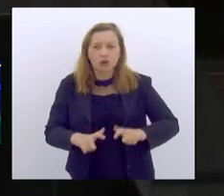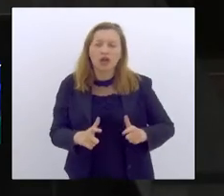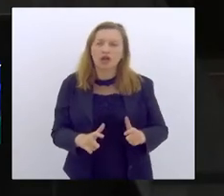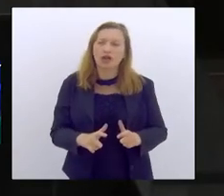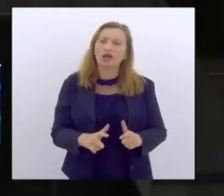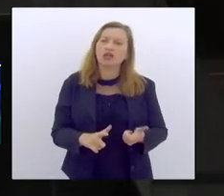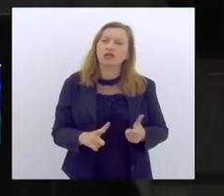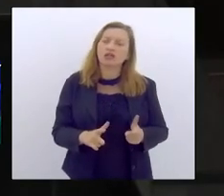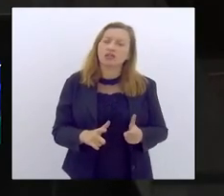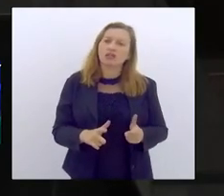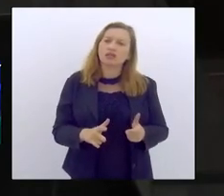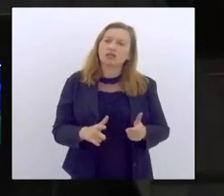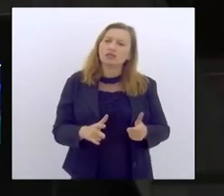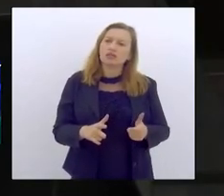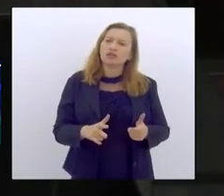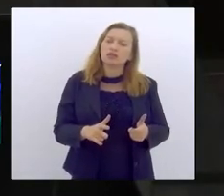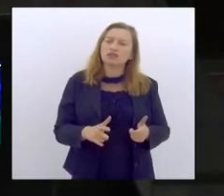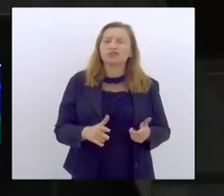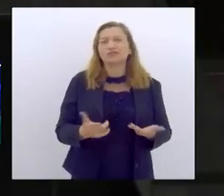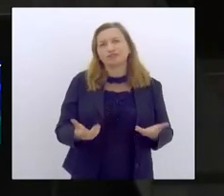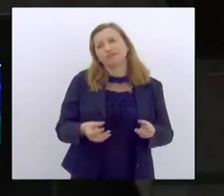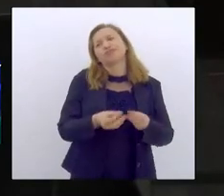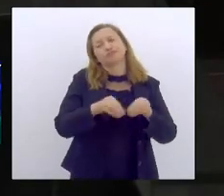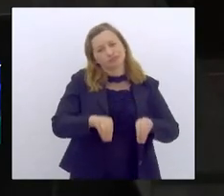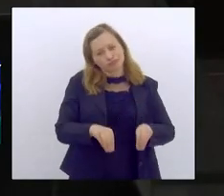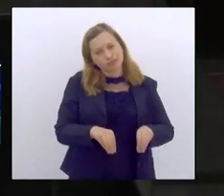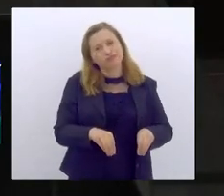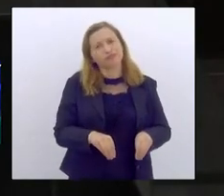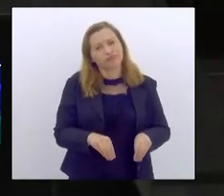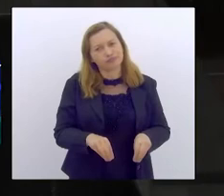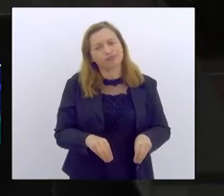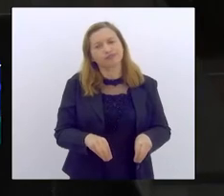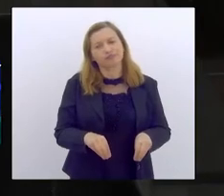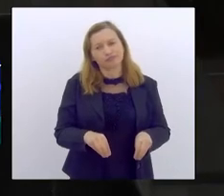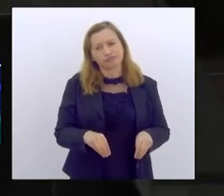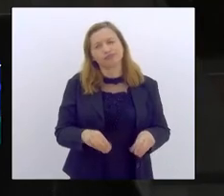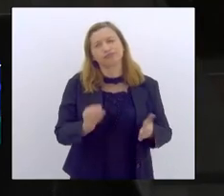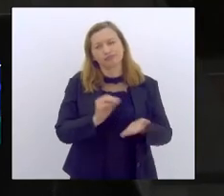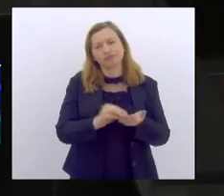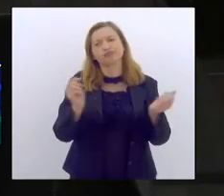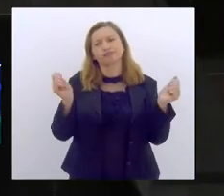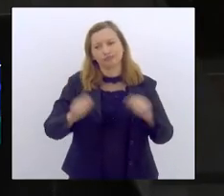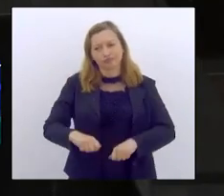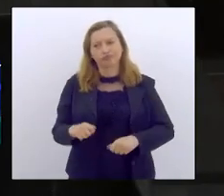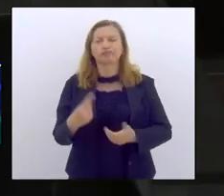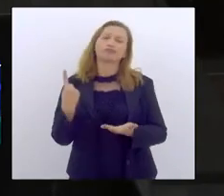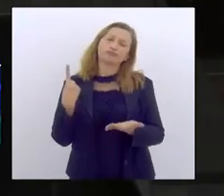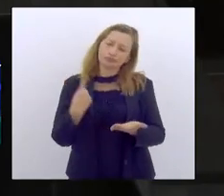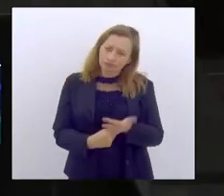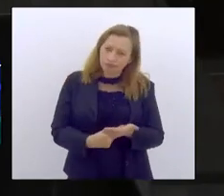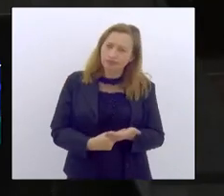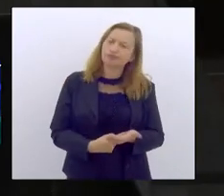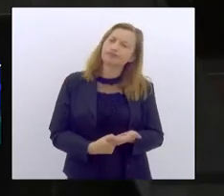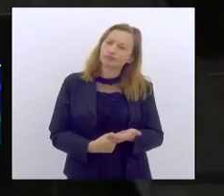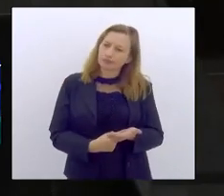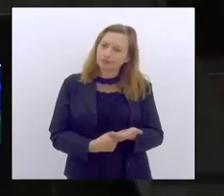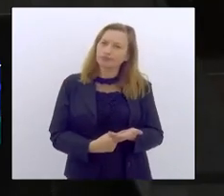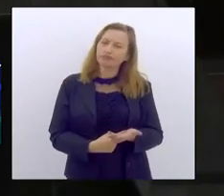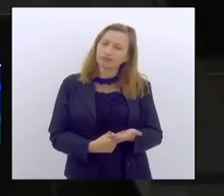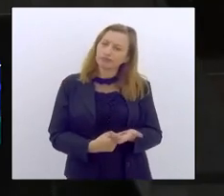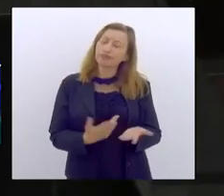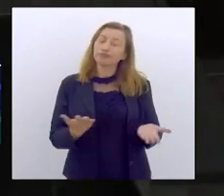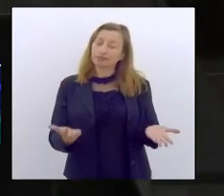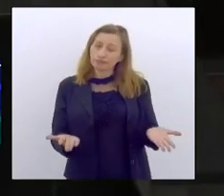dos serviços concedidos acabam sendo três As Faces da incompetência dos compromissos da falta